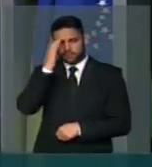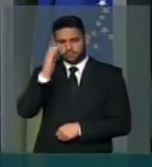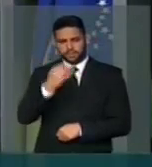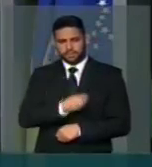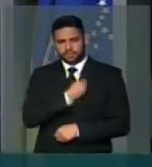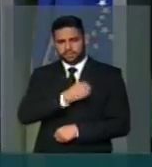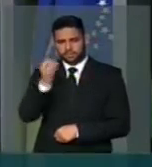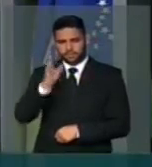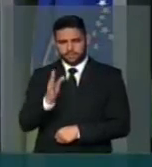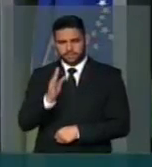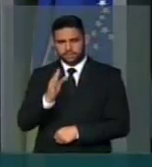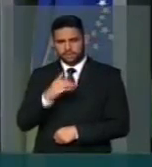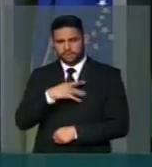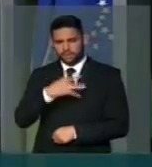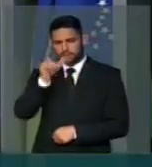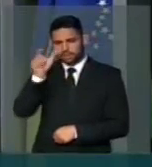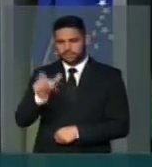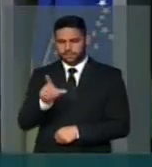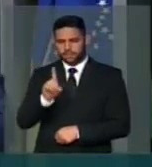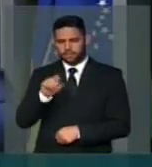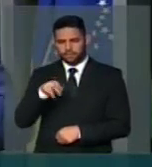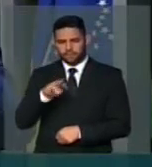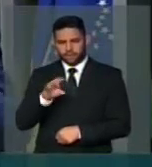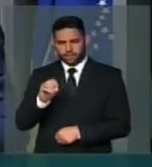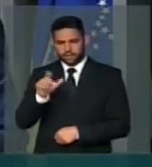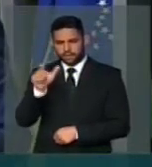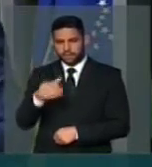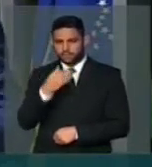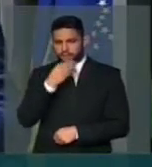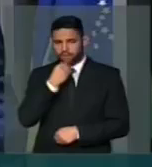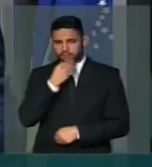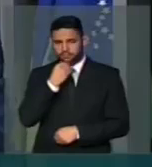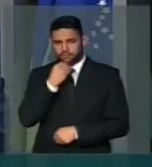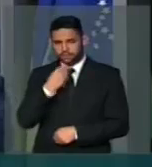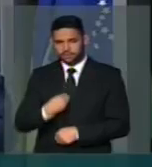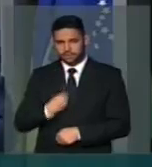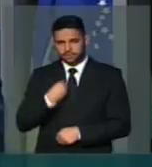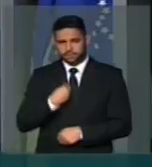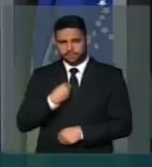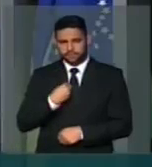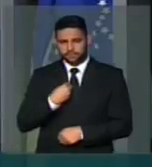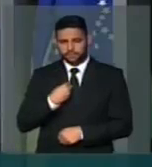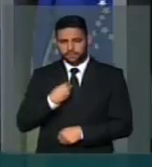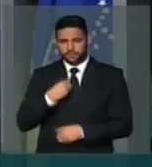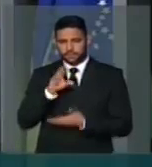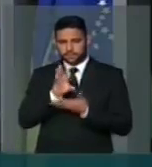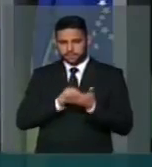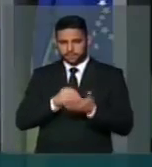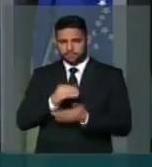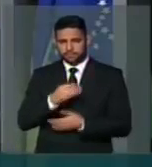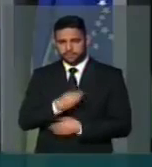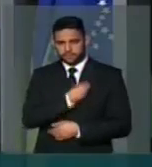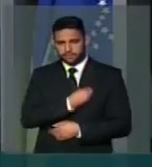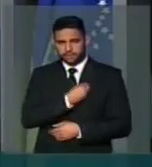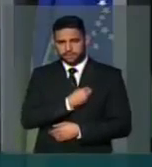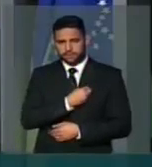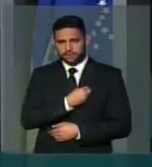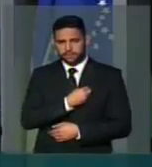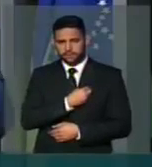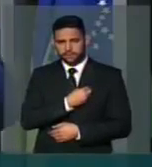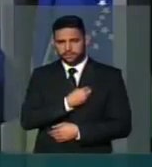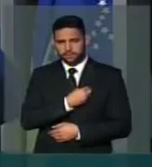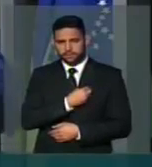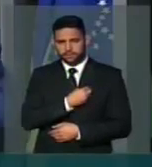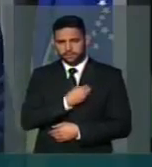tinha pelo Brasil. A esse grande democrata, a esse homem que se viu para mim, principalmente, com um exemplo de dignidade e